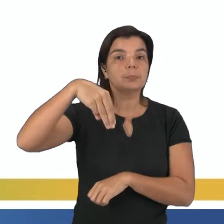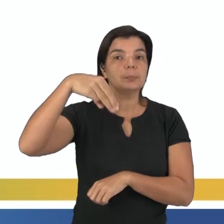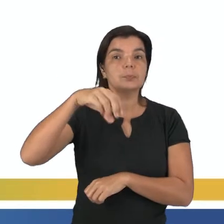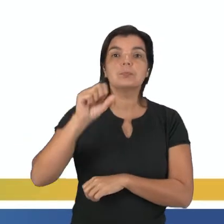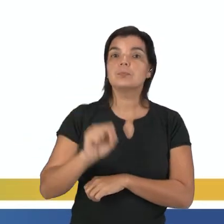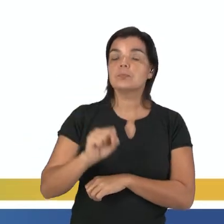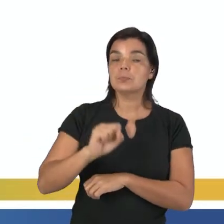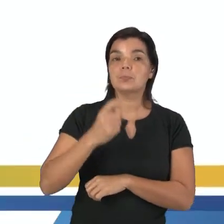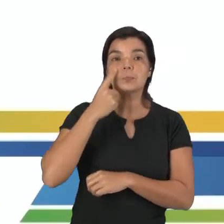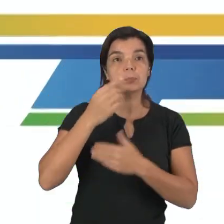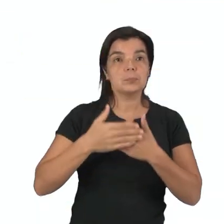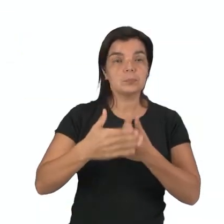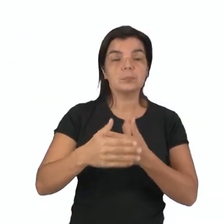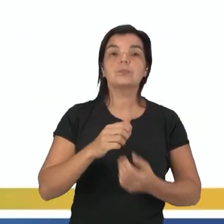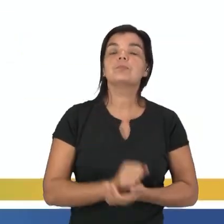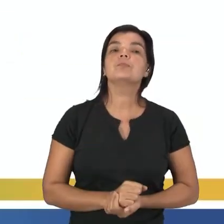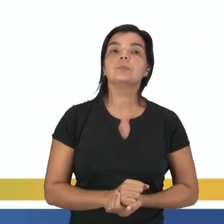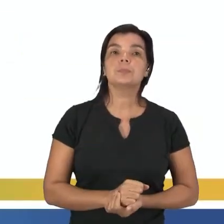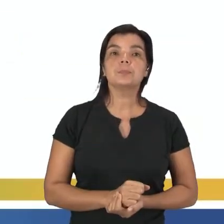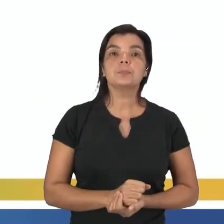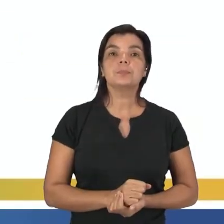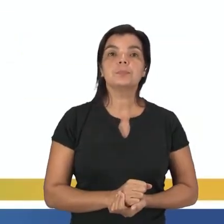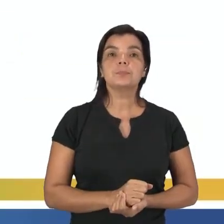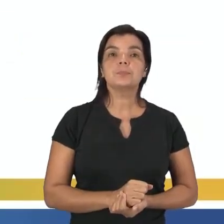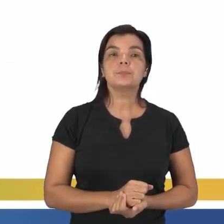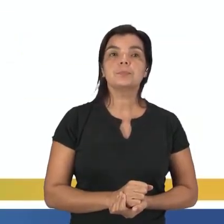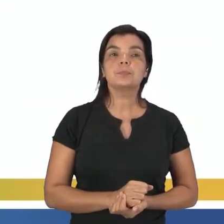Vamos ver adiante um pouco mais do que eu estou falando,